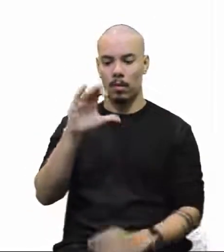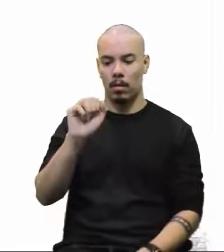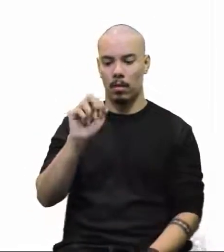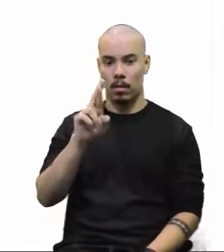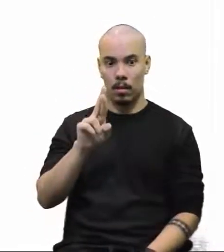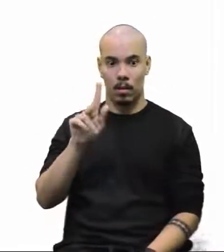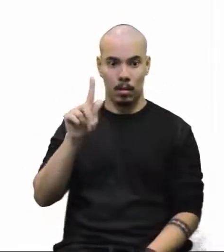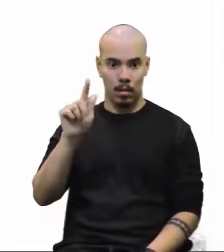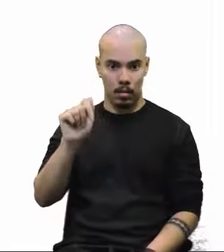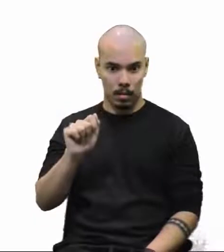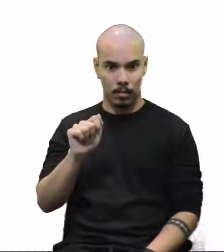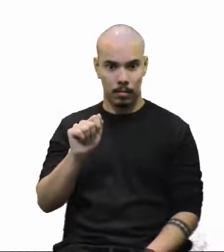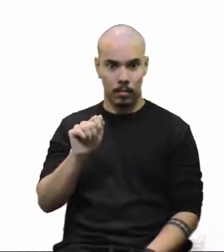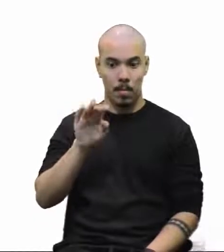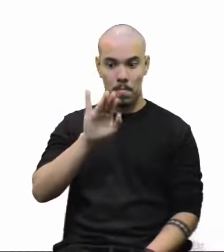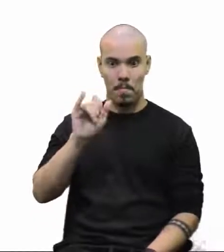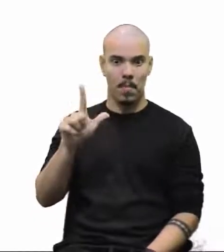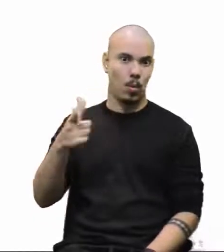corrente é Bill, né?